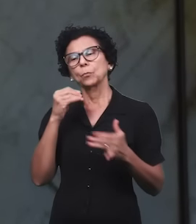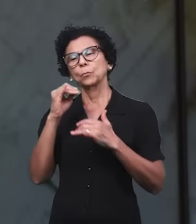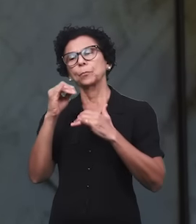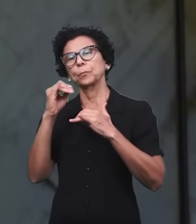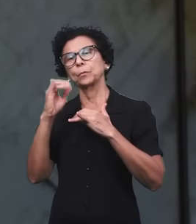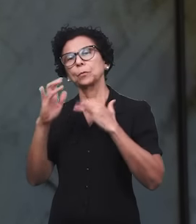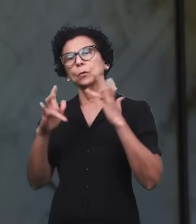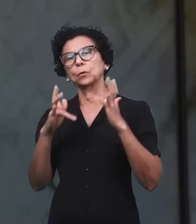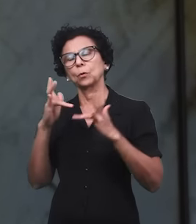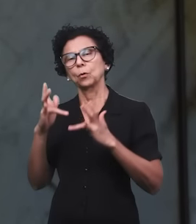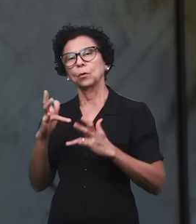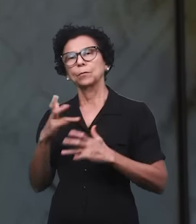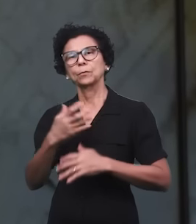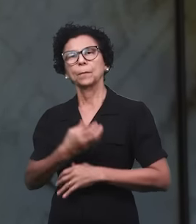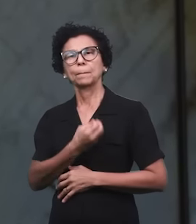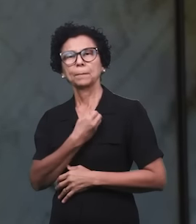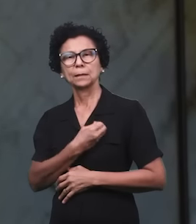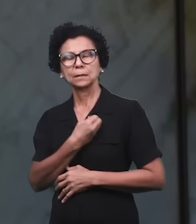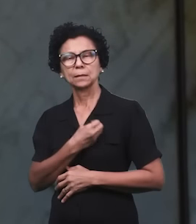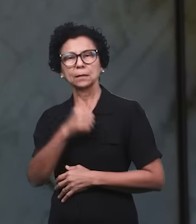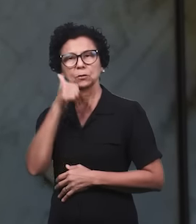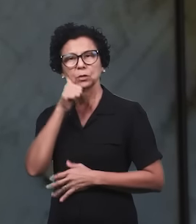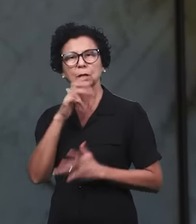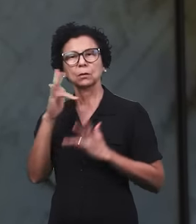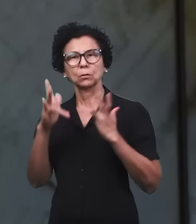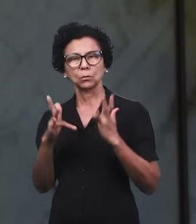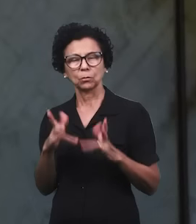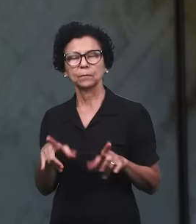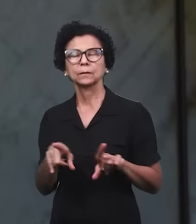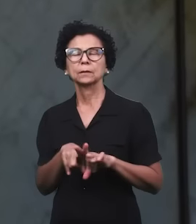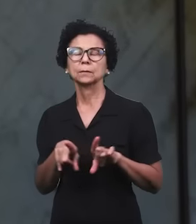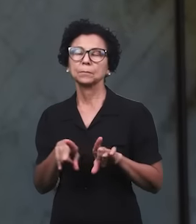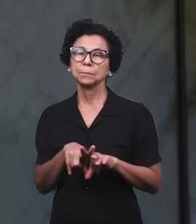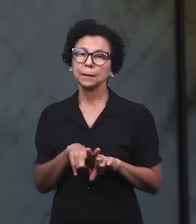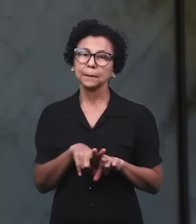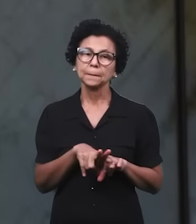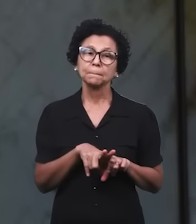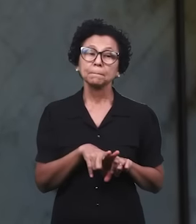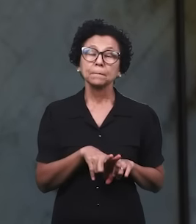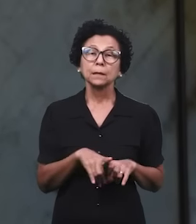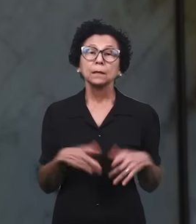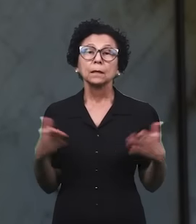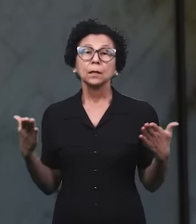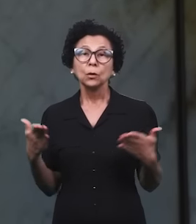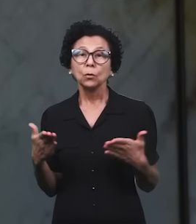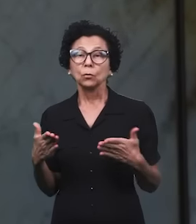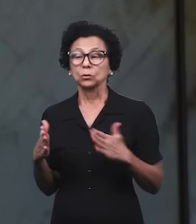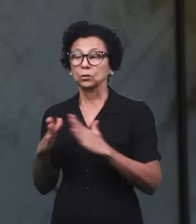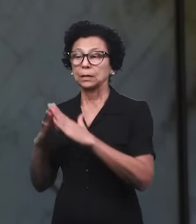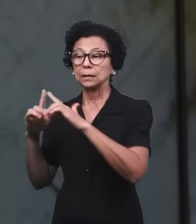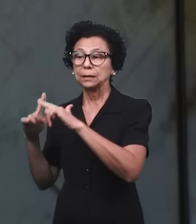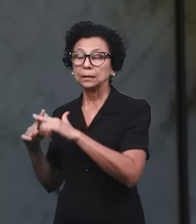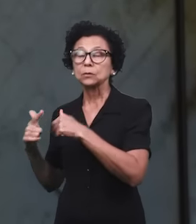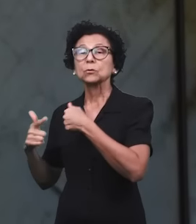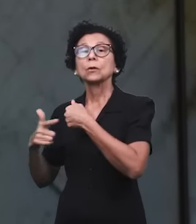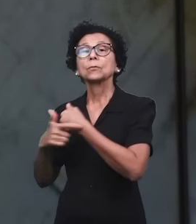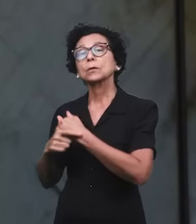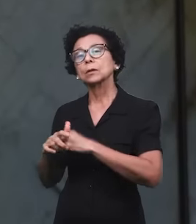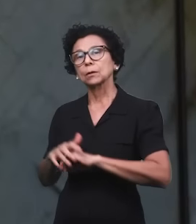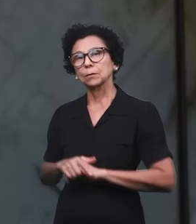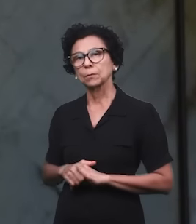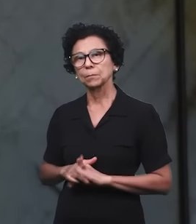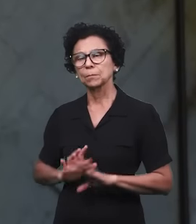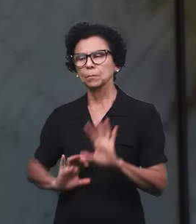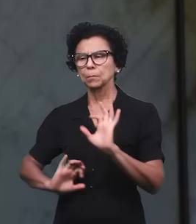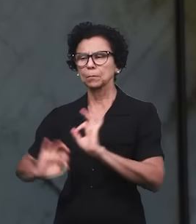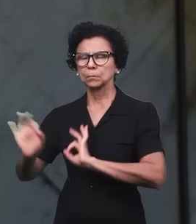presente e também a noiva presente. Nós precisamos entender o nosso papel como igreja, enfeitada,